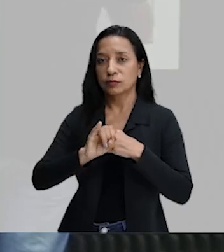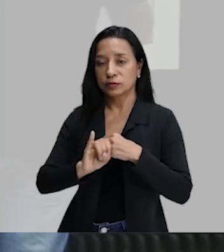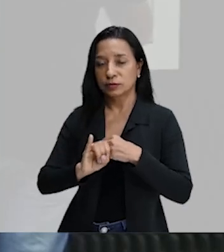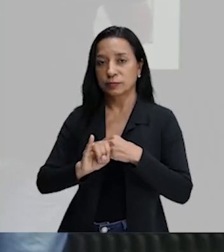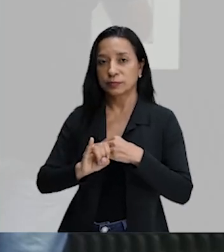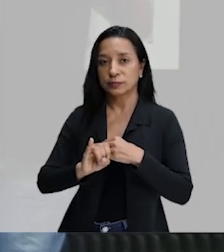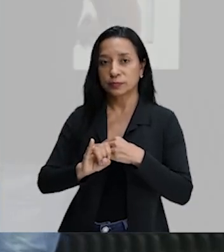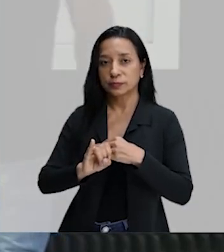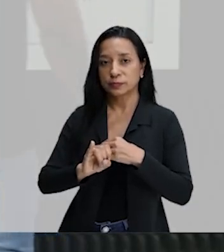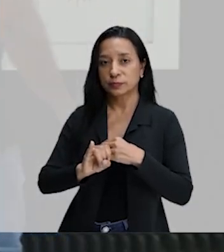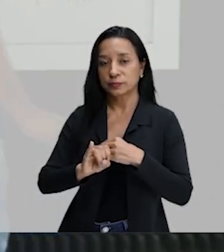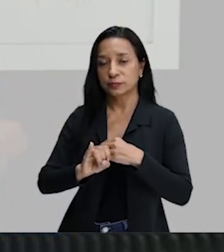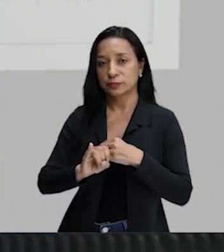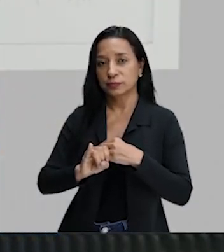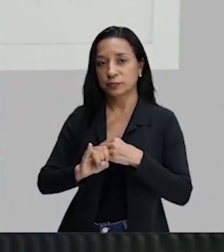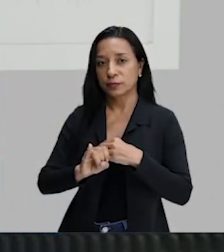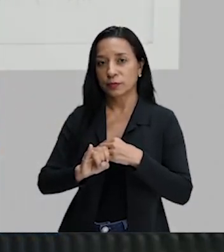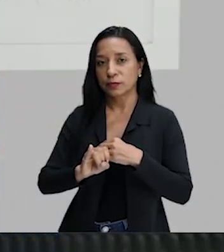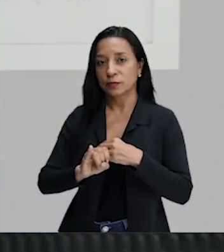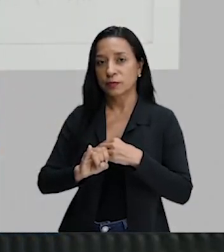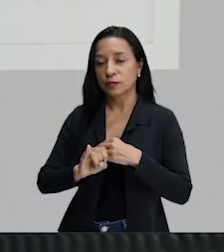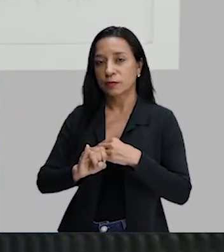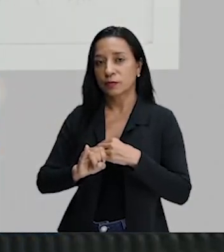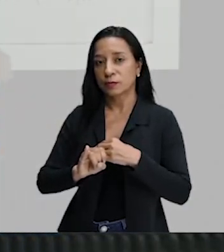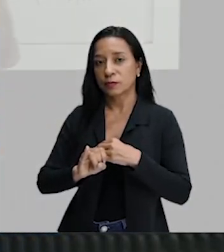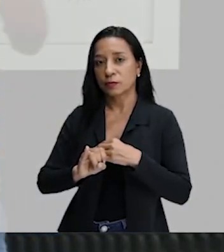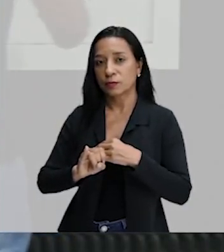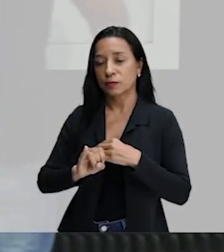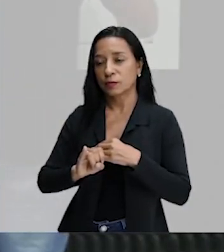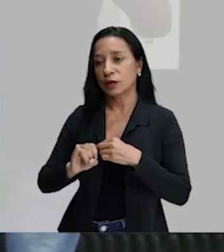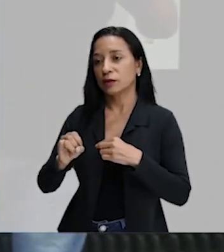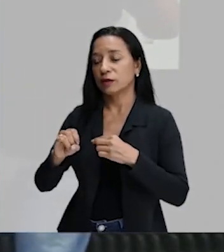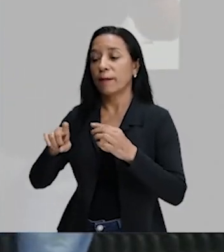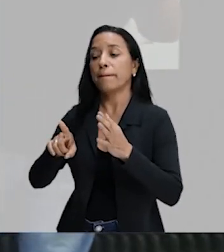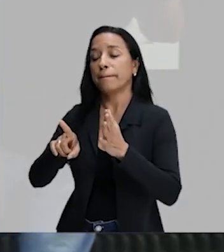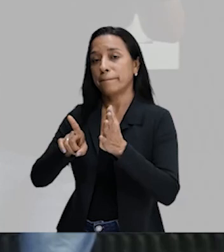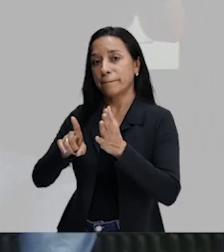E esse mais 4i vem menos 4i.